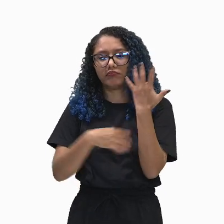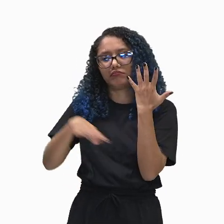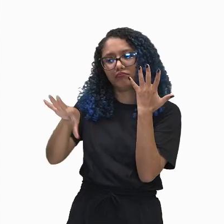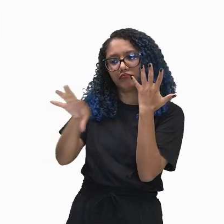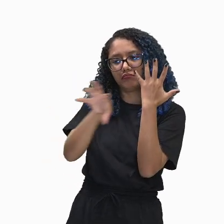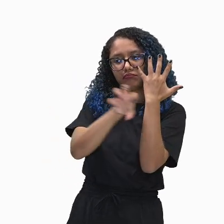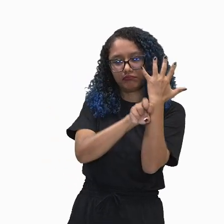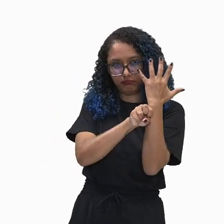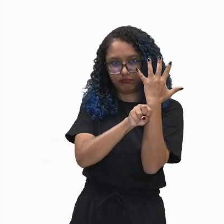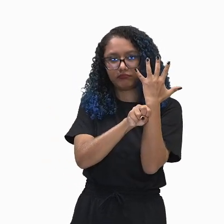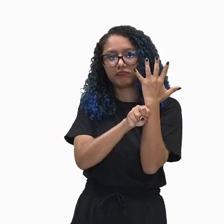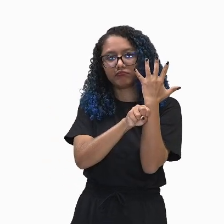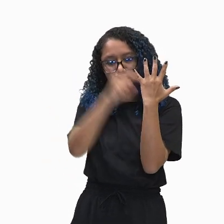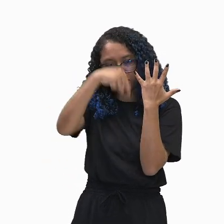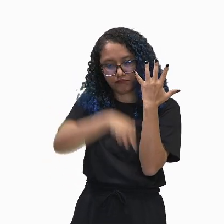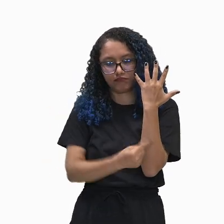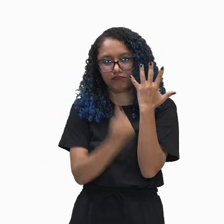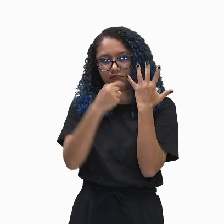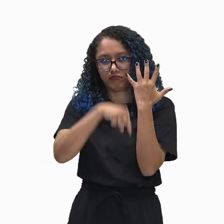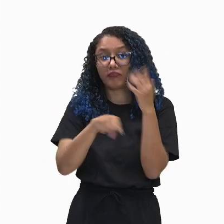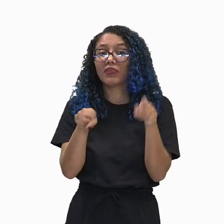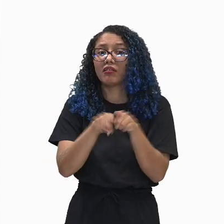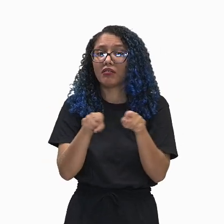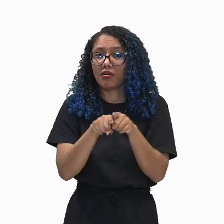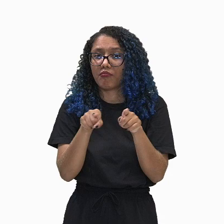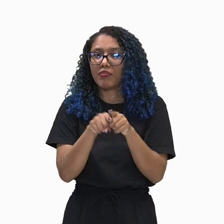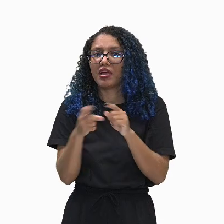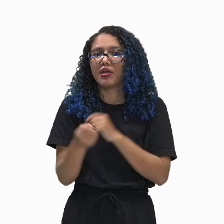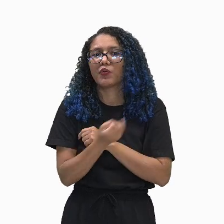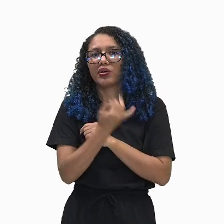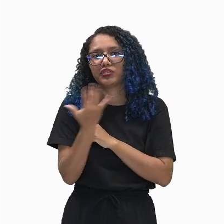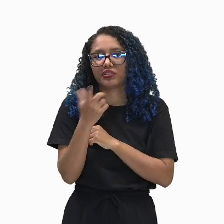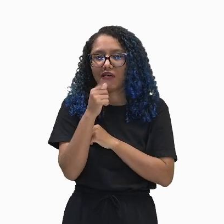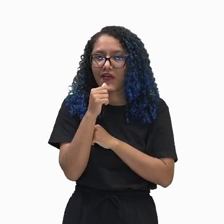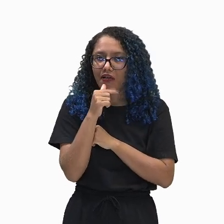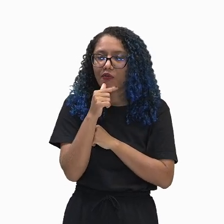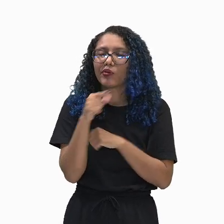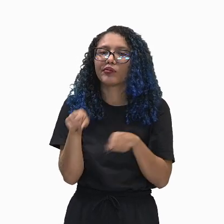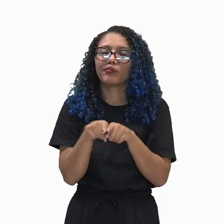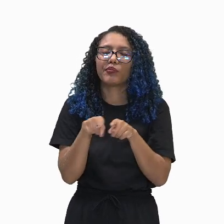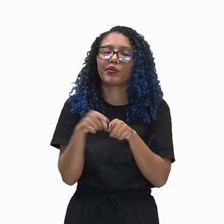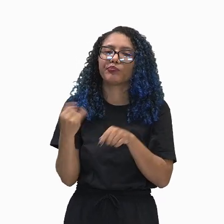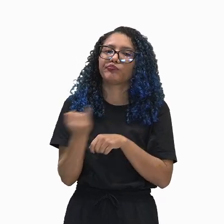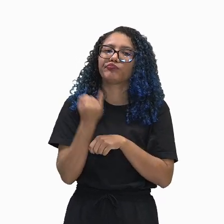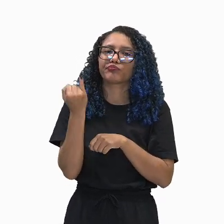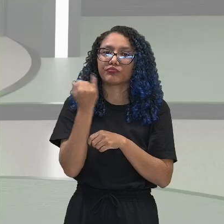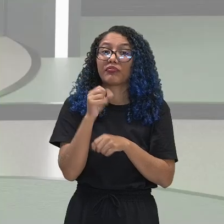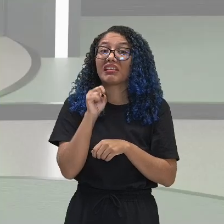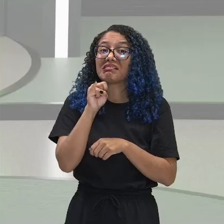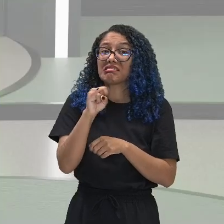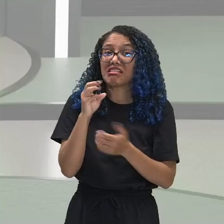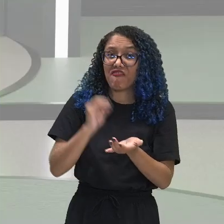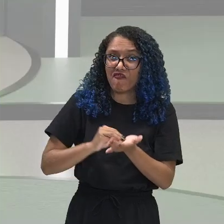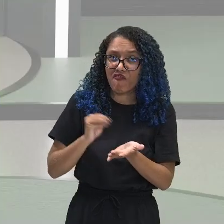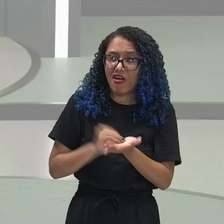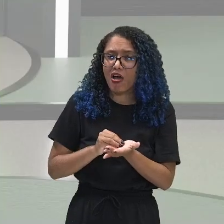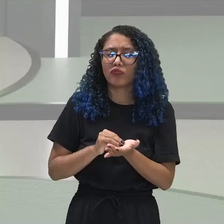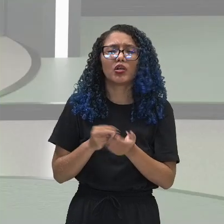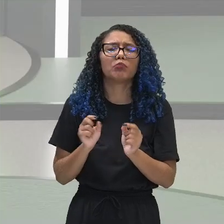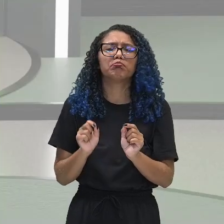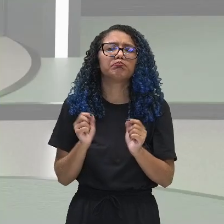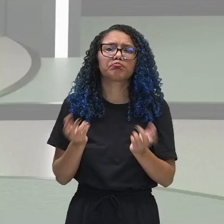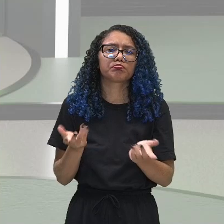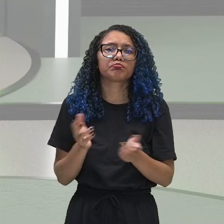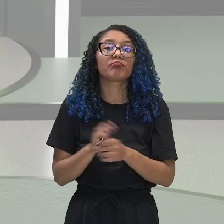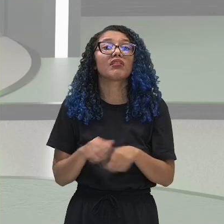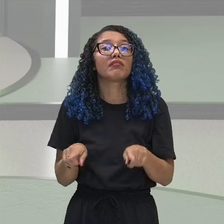fotossíntese. Disponibilidade de água também é importante, sendo que a falta dela, é claro, vai